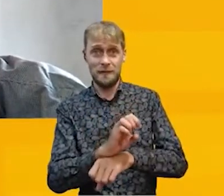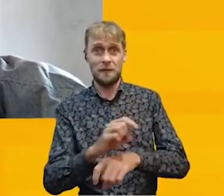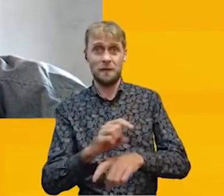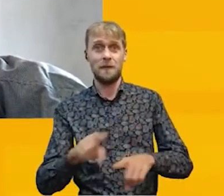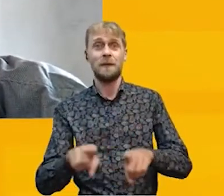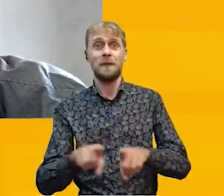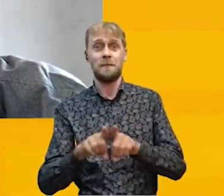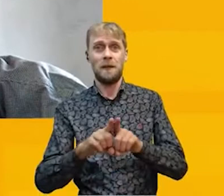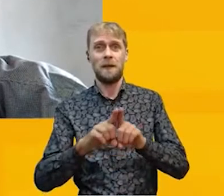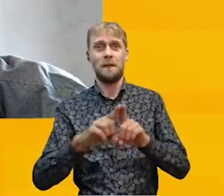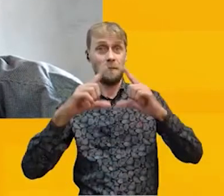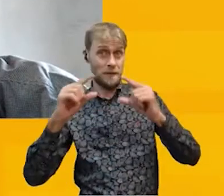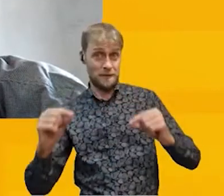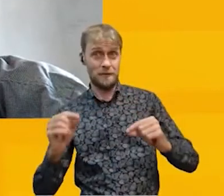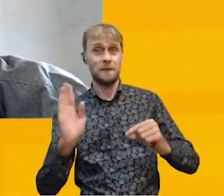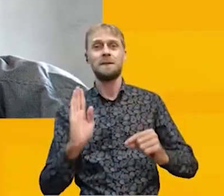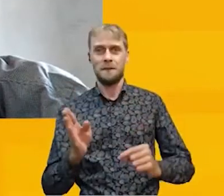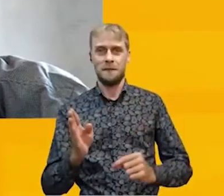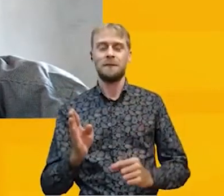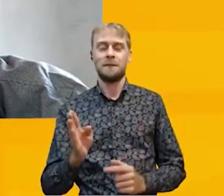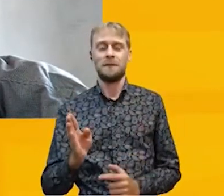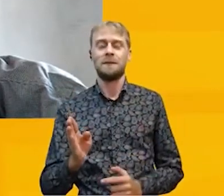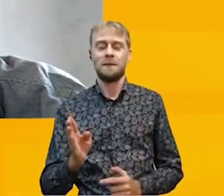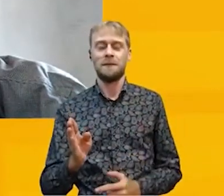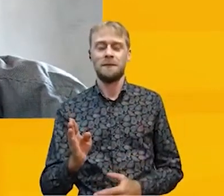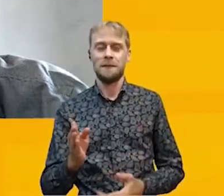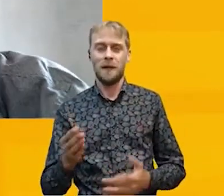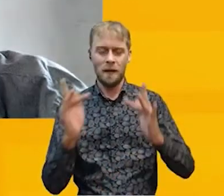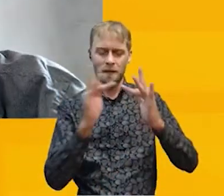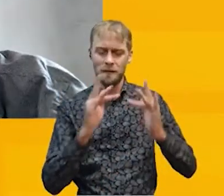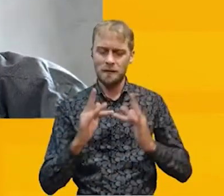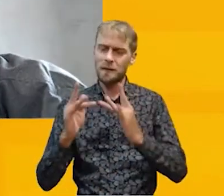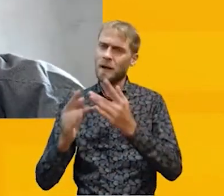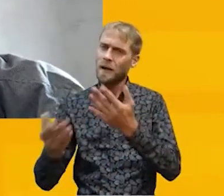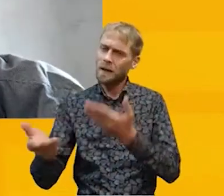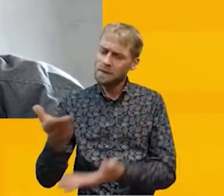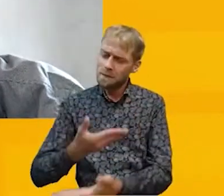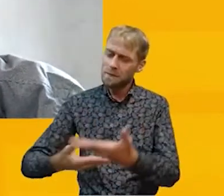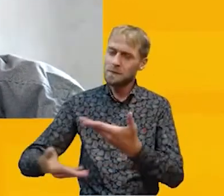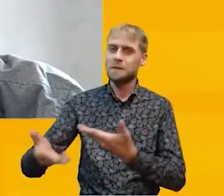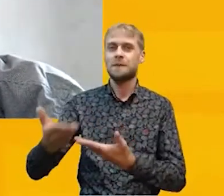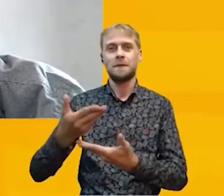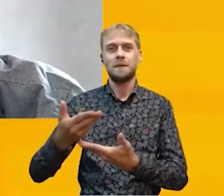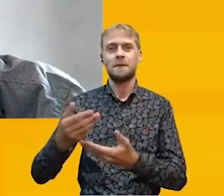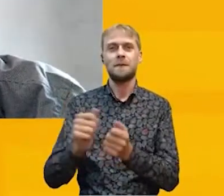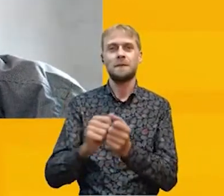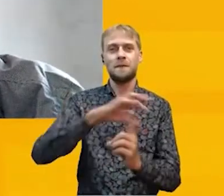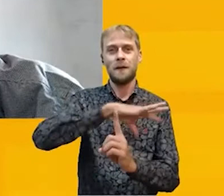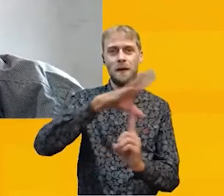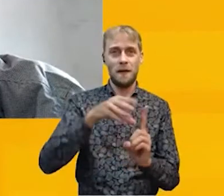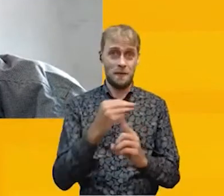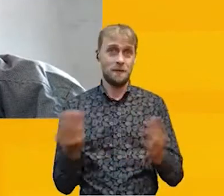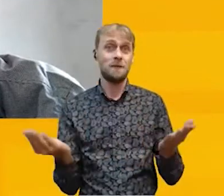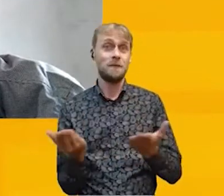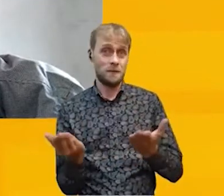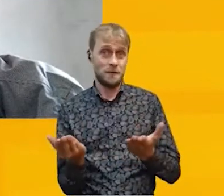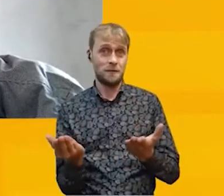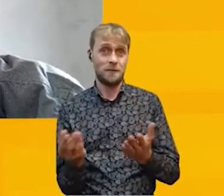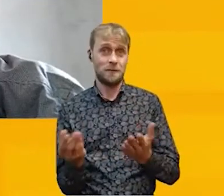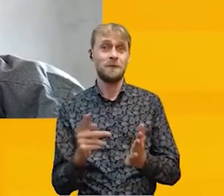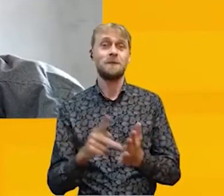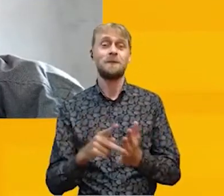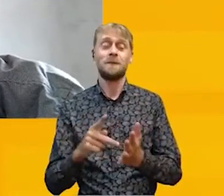Distrito Federal têm assim uma interligação muito grande com a Agrotins hoje. Então acho que é um projeto